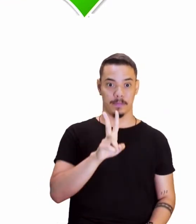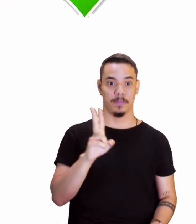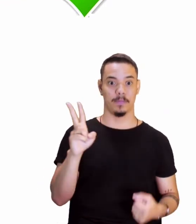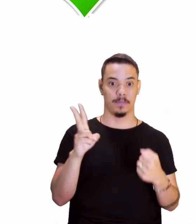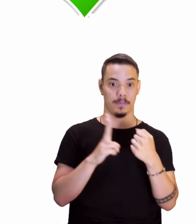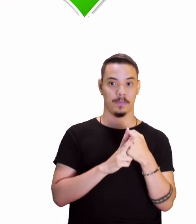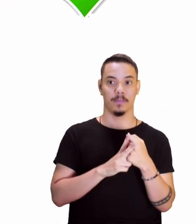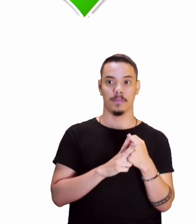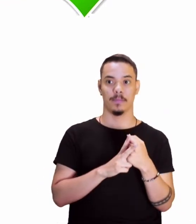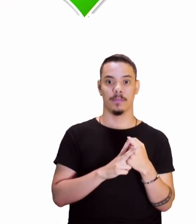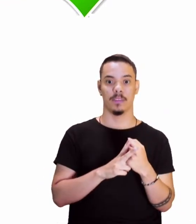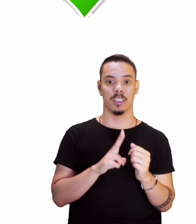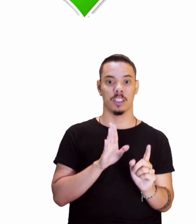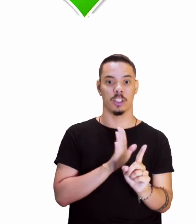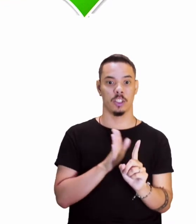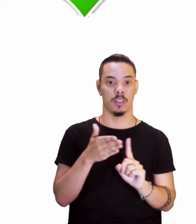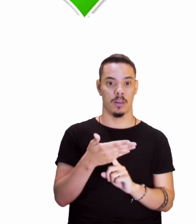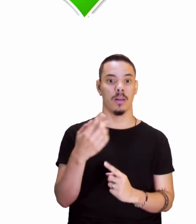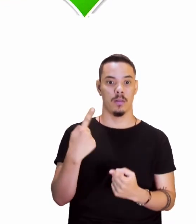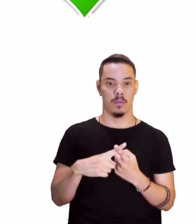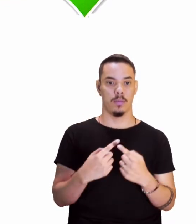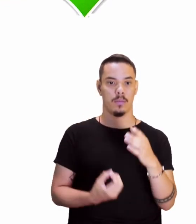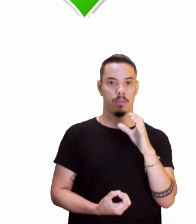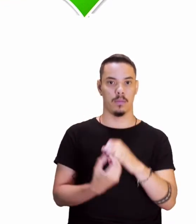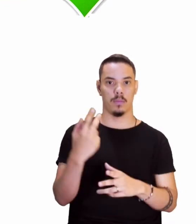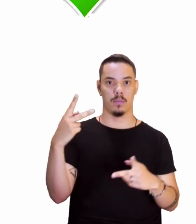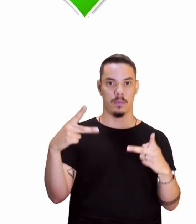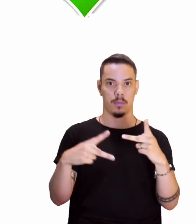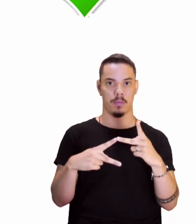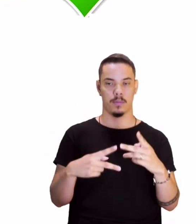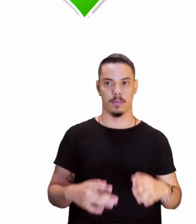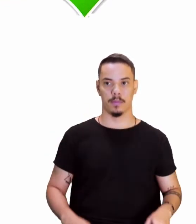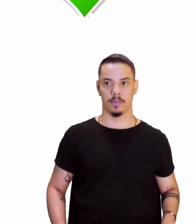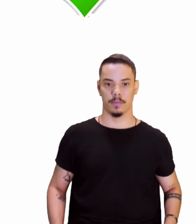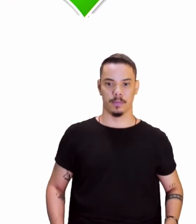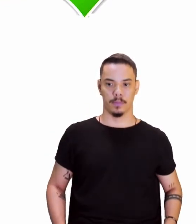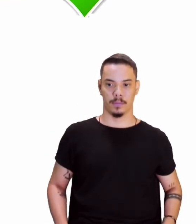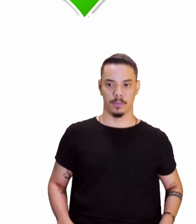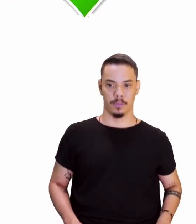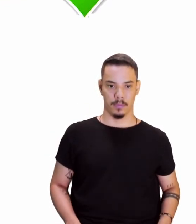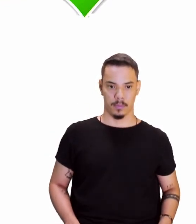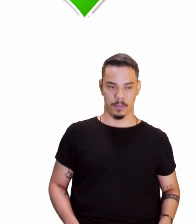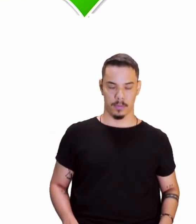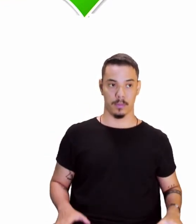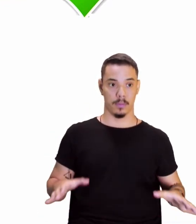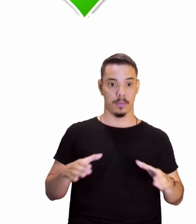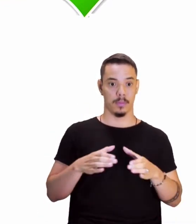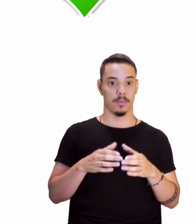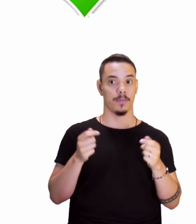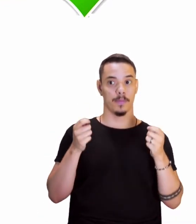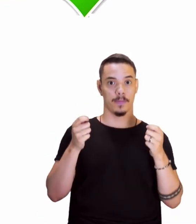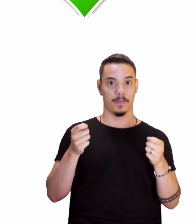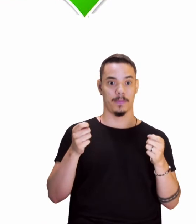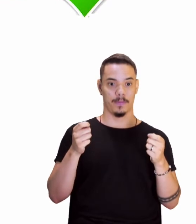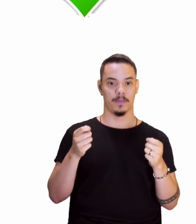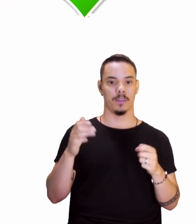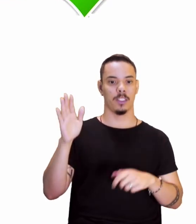transitivo indireto, porque apareceu a preposição ao. A torcida,